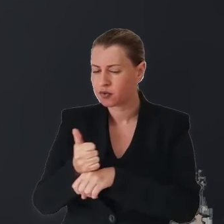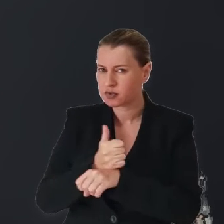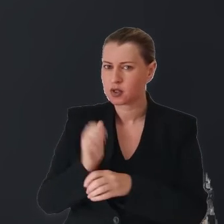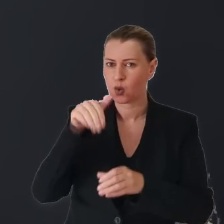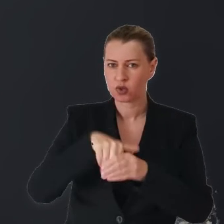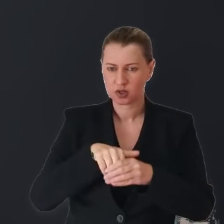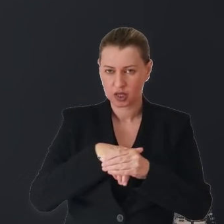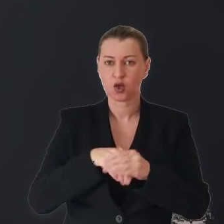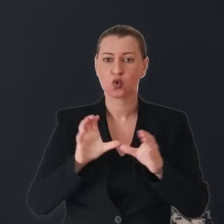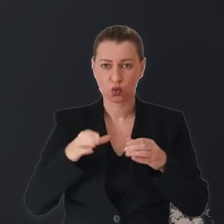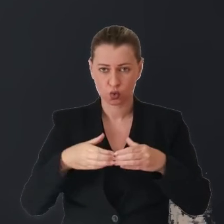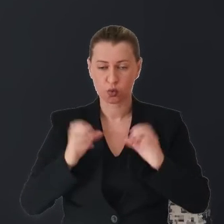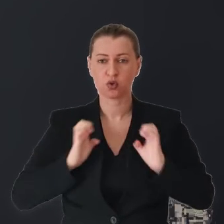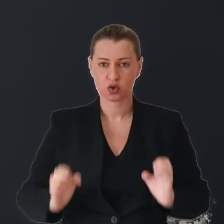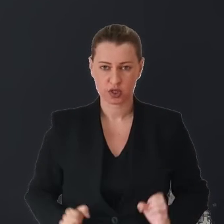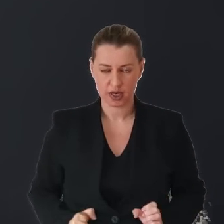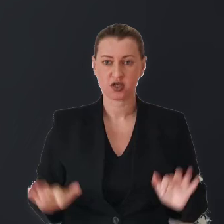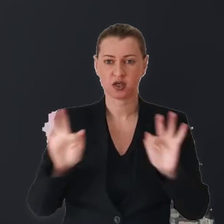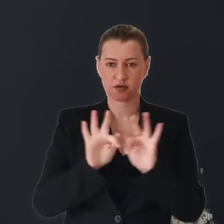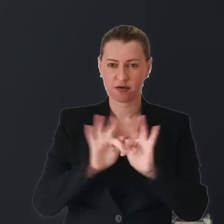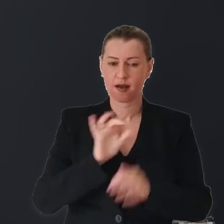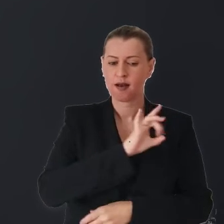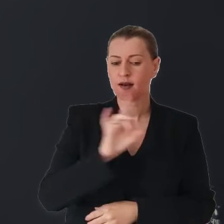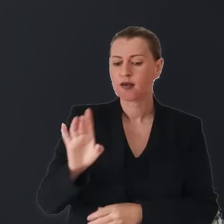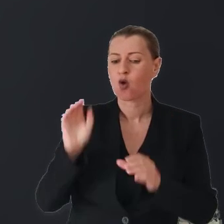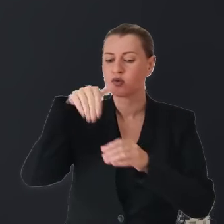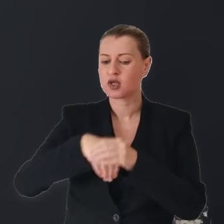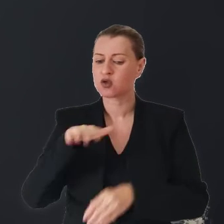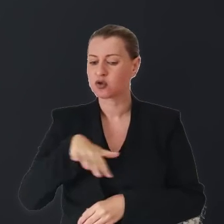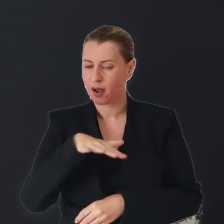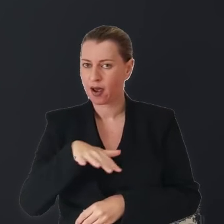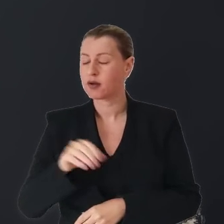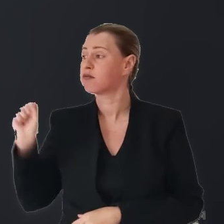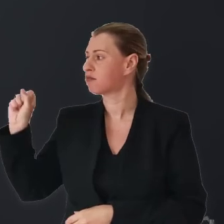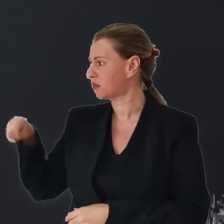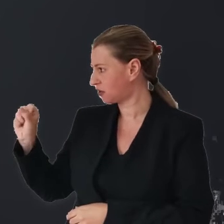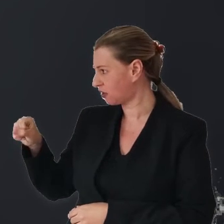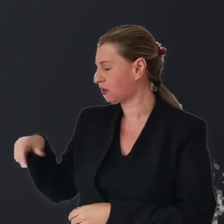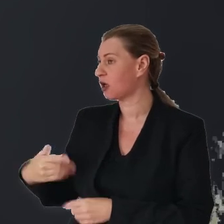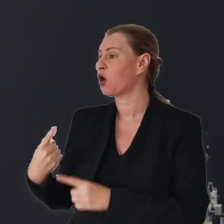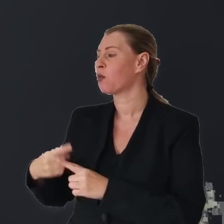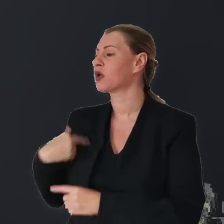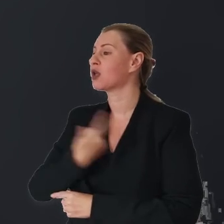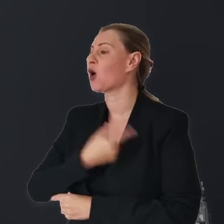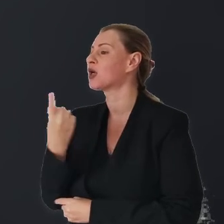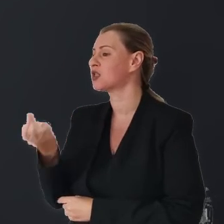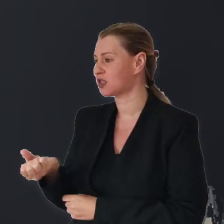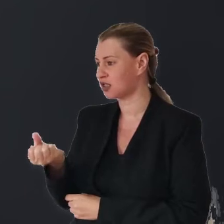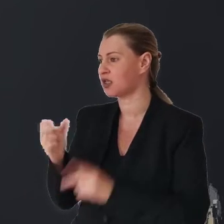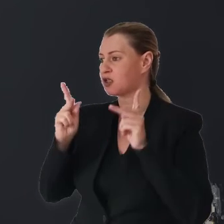Ética da Universidade Fevale, cada um dentro de uma área específica, é isso? Isso. Nós somos